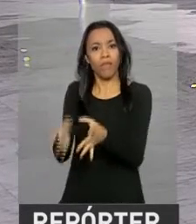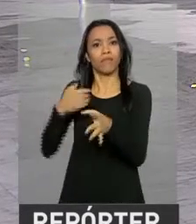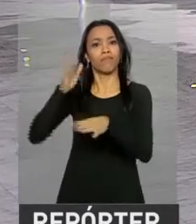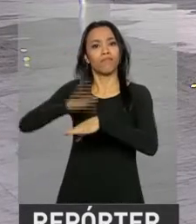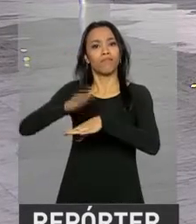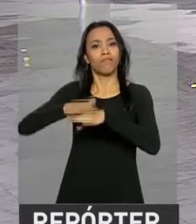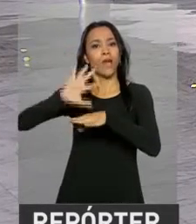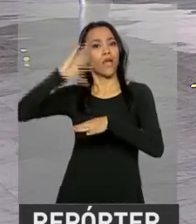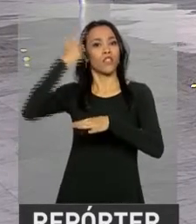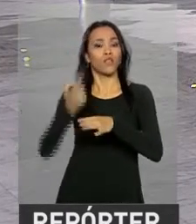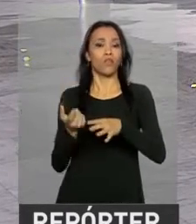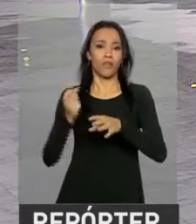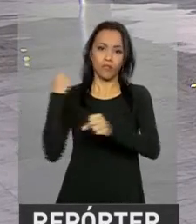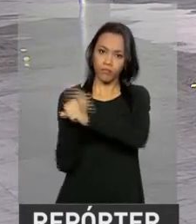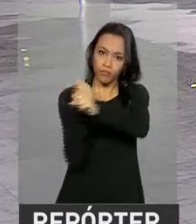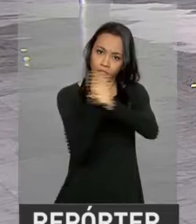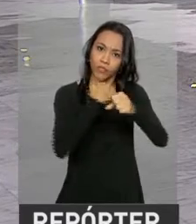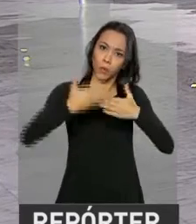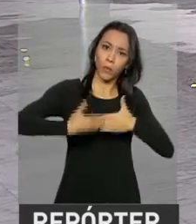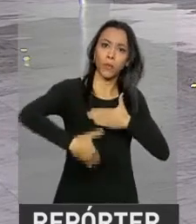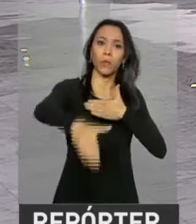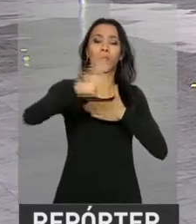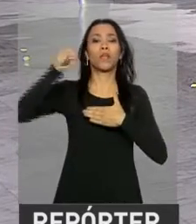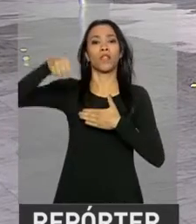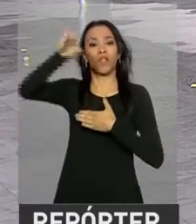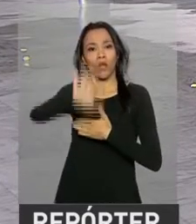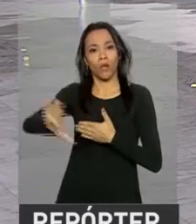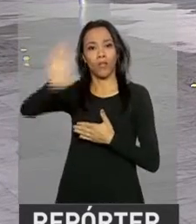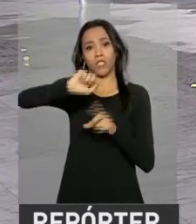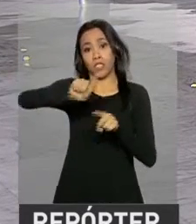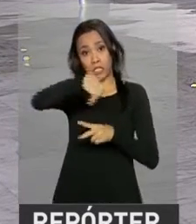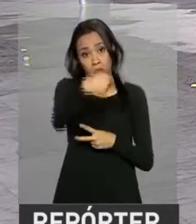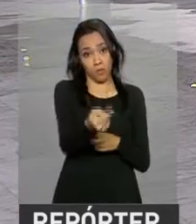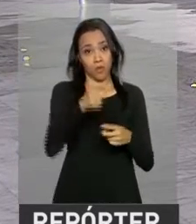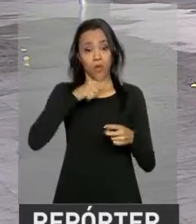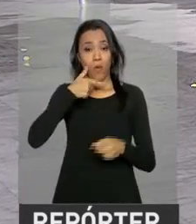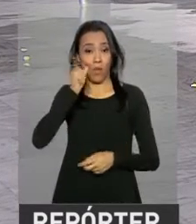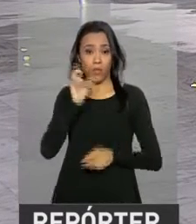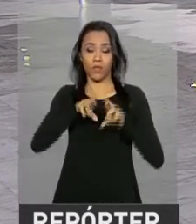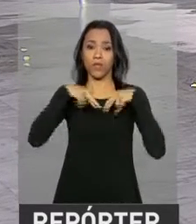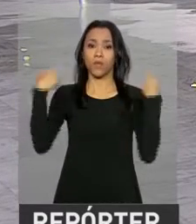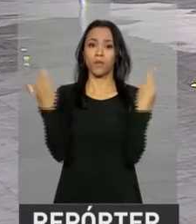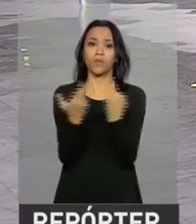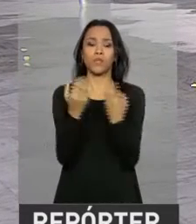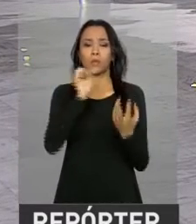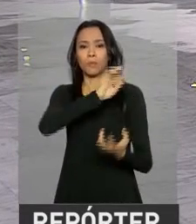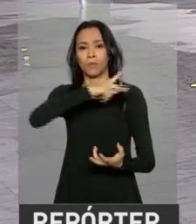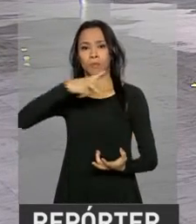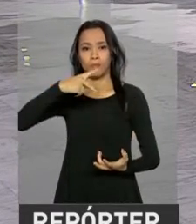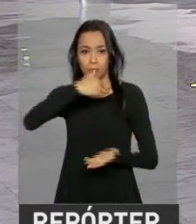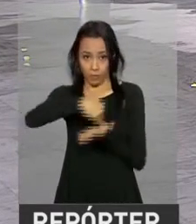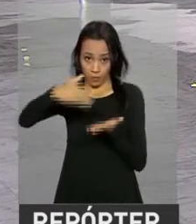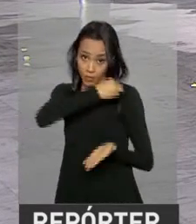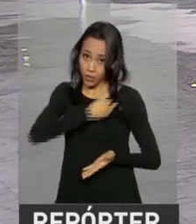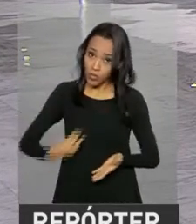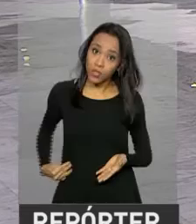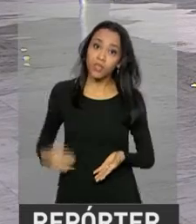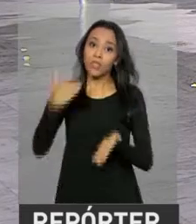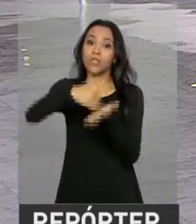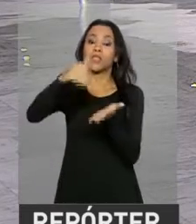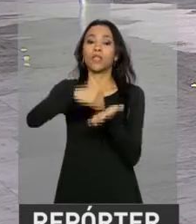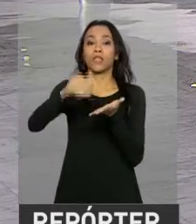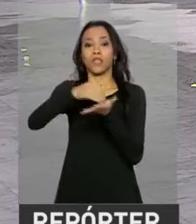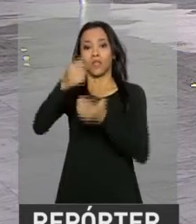nordeste ministros de governo também se reuniram e com políticos ontem o ministro da secretaria de governo geddel